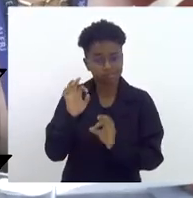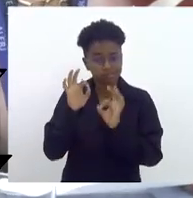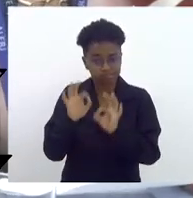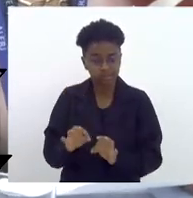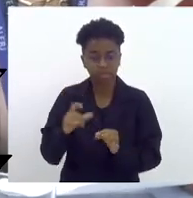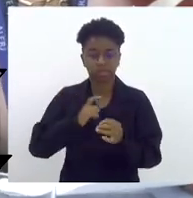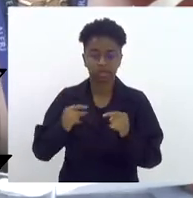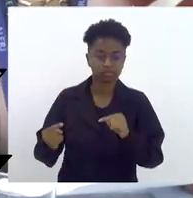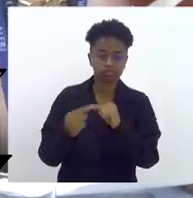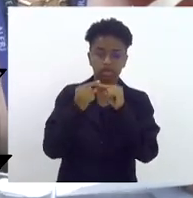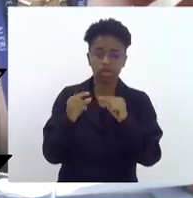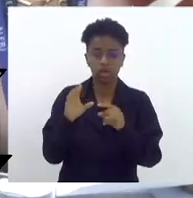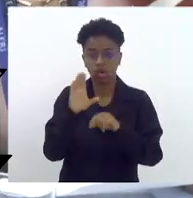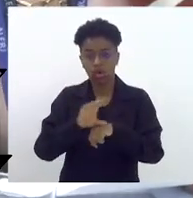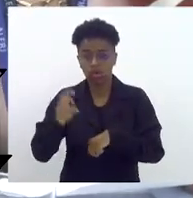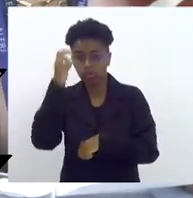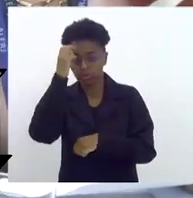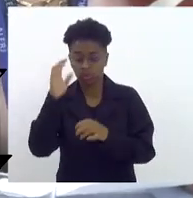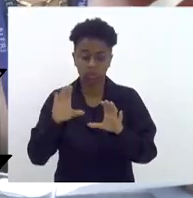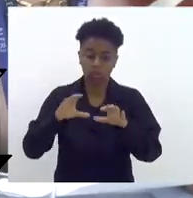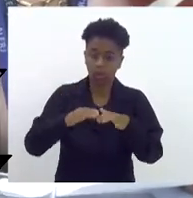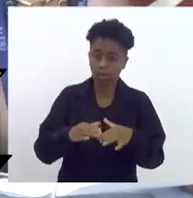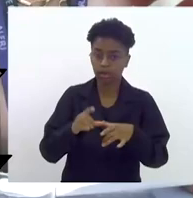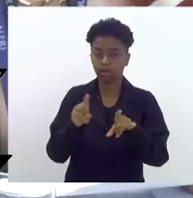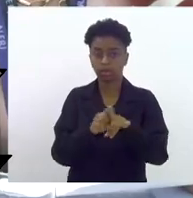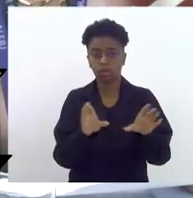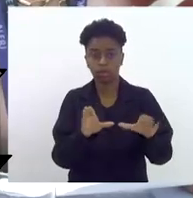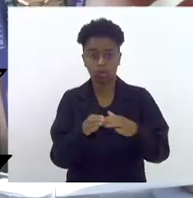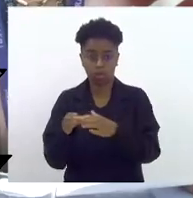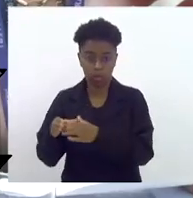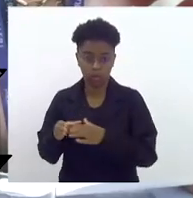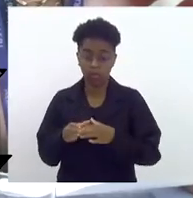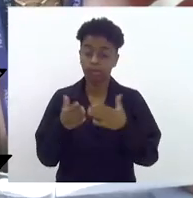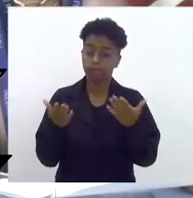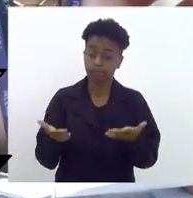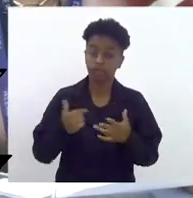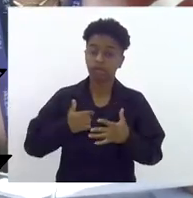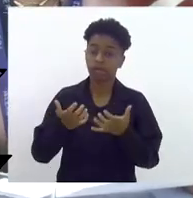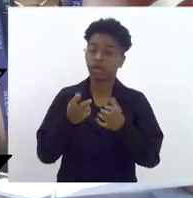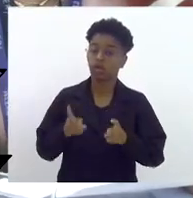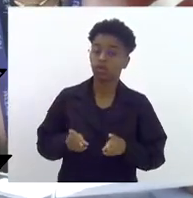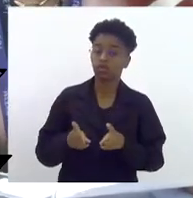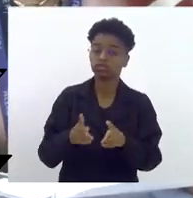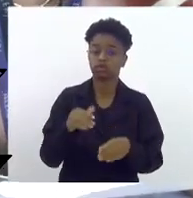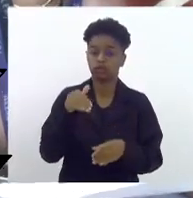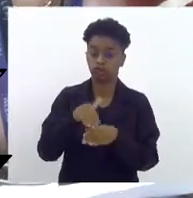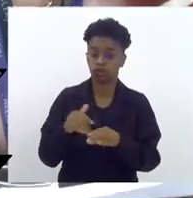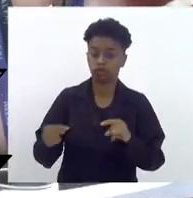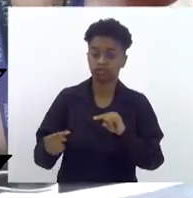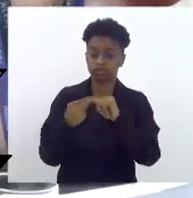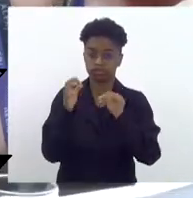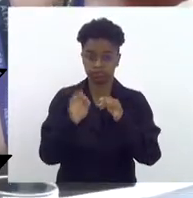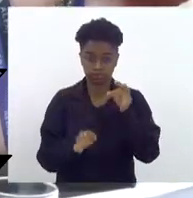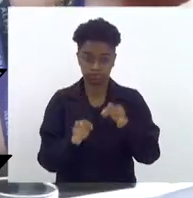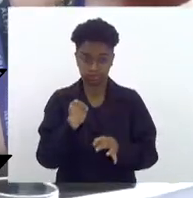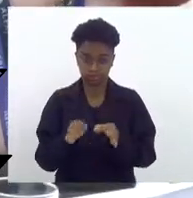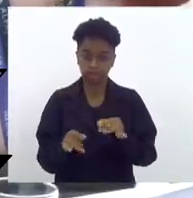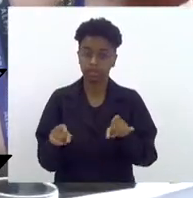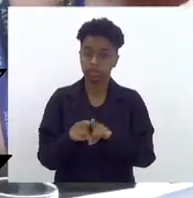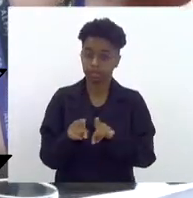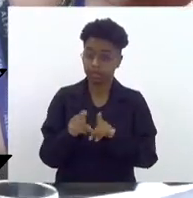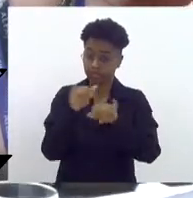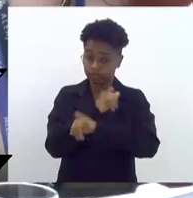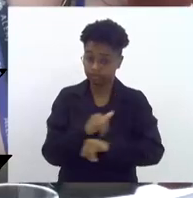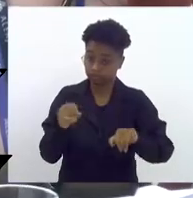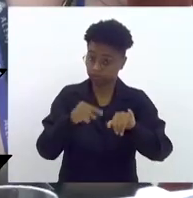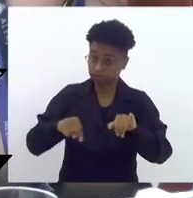a sua comunidade e os seus grupos Então nesse sentido gostaria de manter o voto pela judicidade do e já